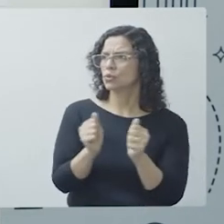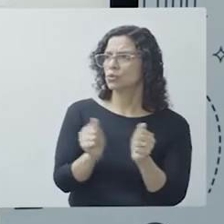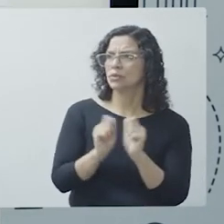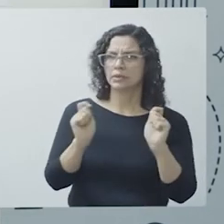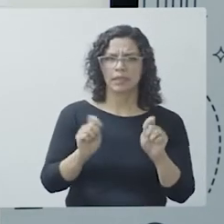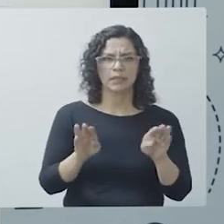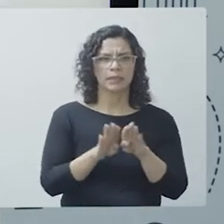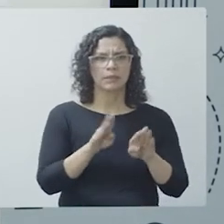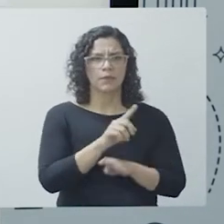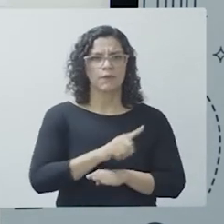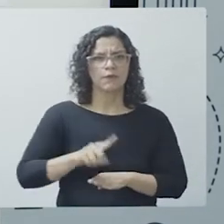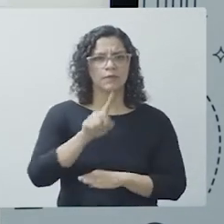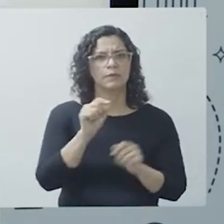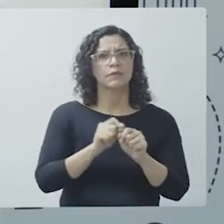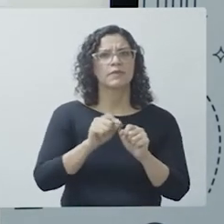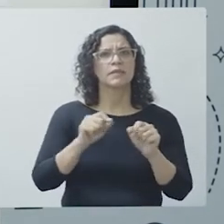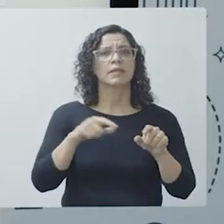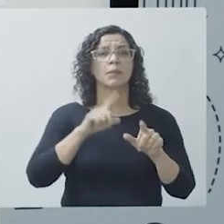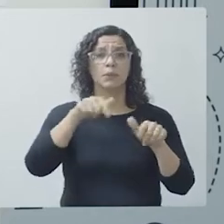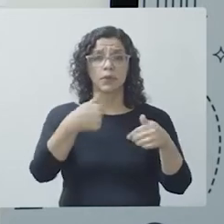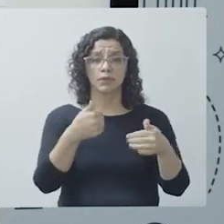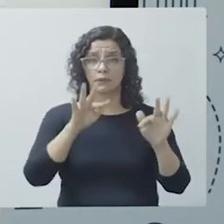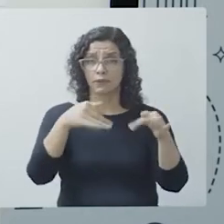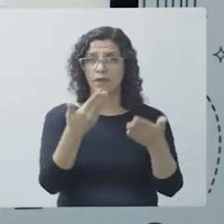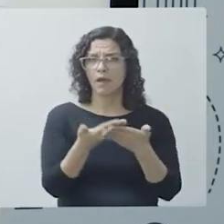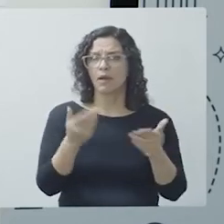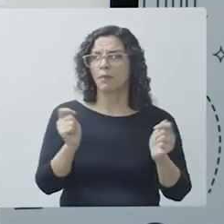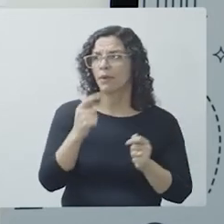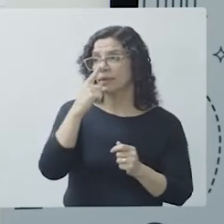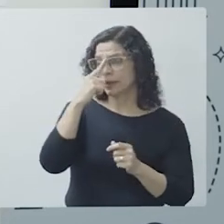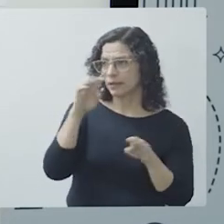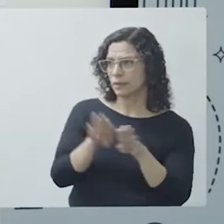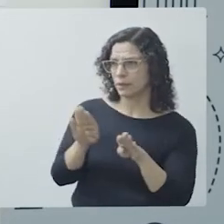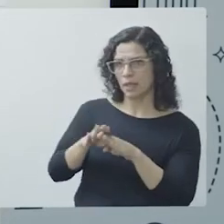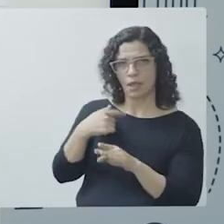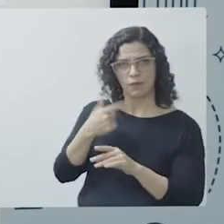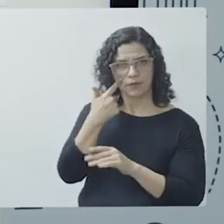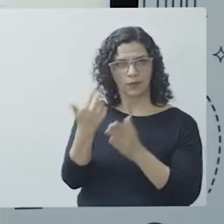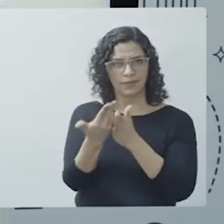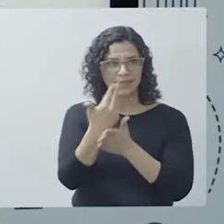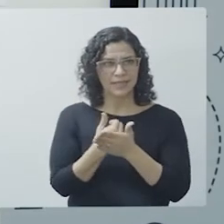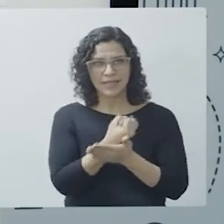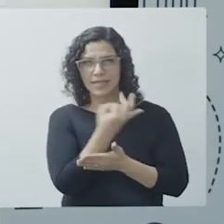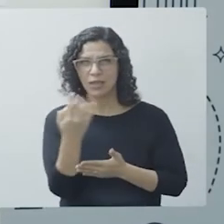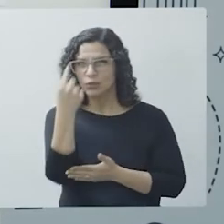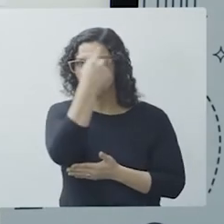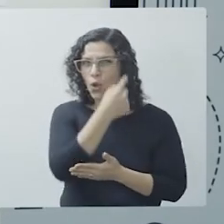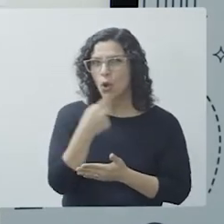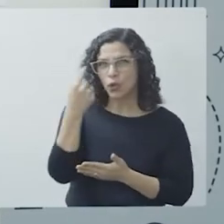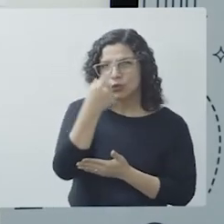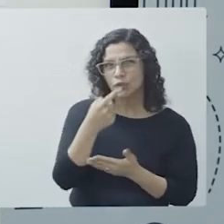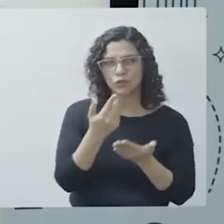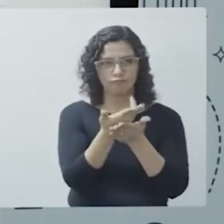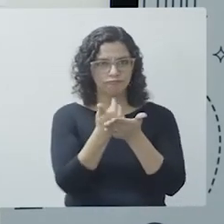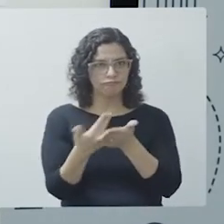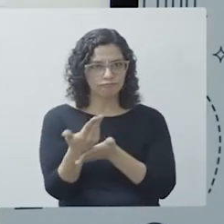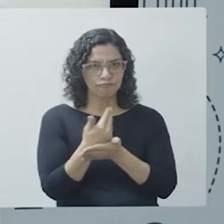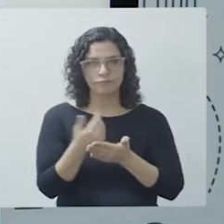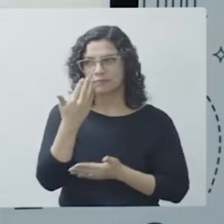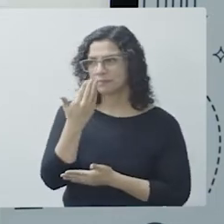juntos ou quem quiser pode fazer no final da aula. Então, eu desenhei aqui alguns